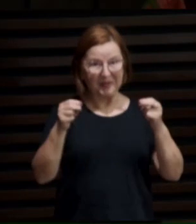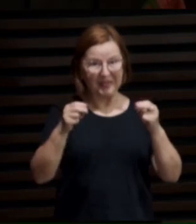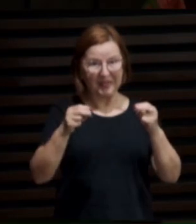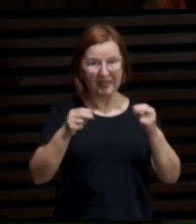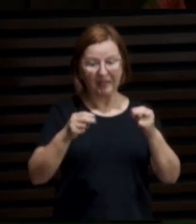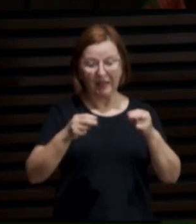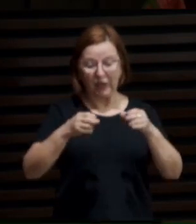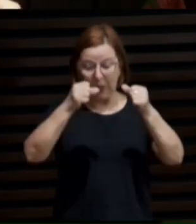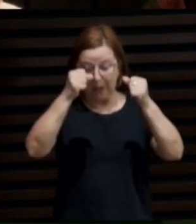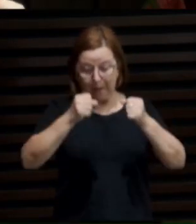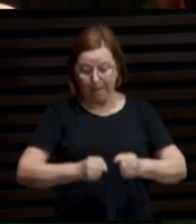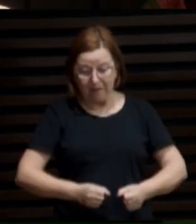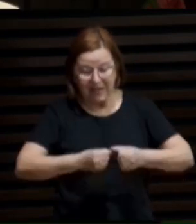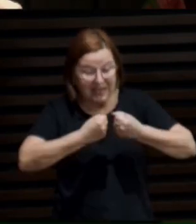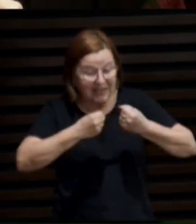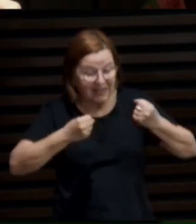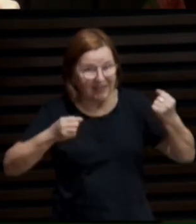de Deus contra o pecado.